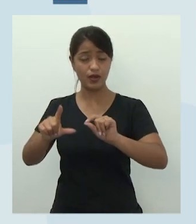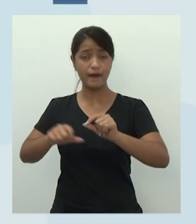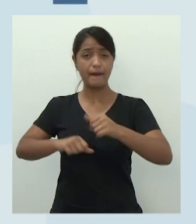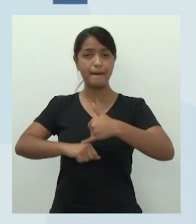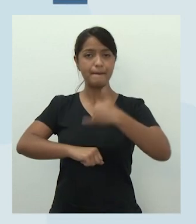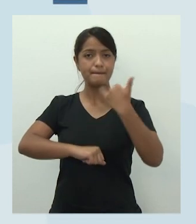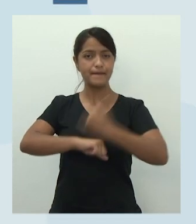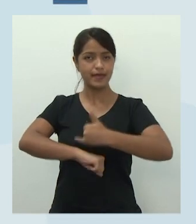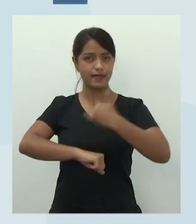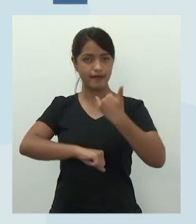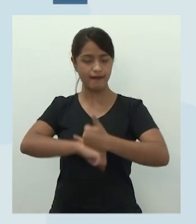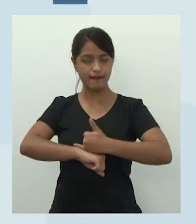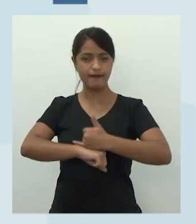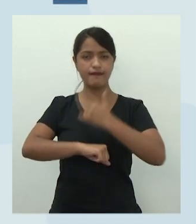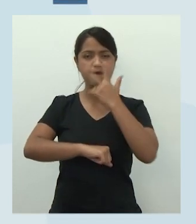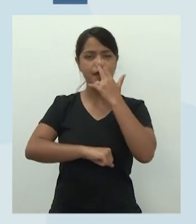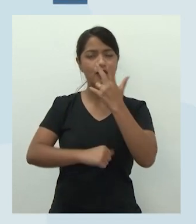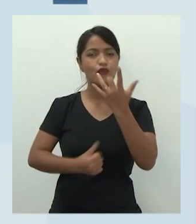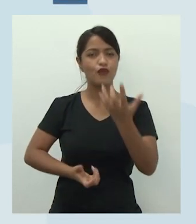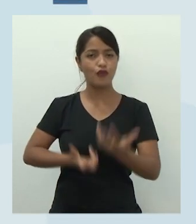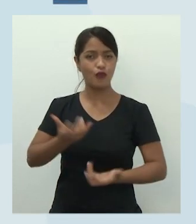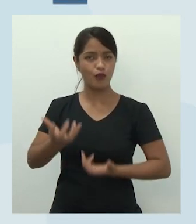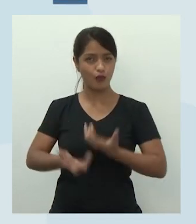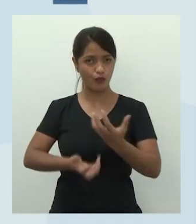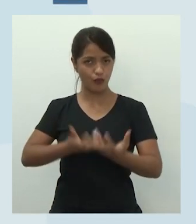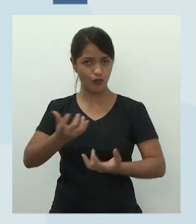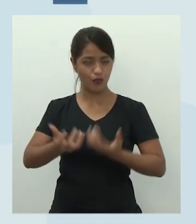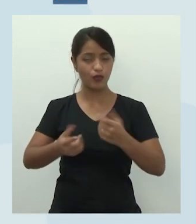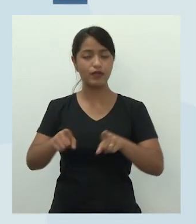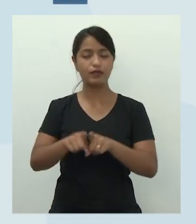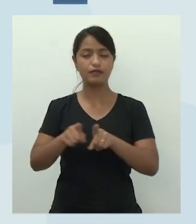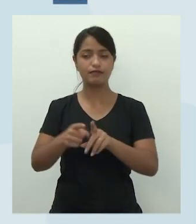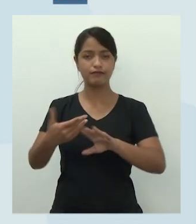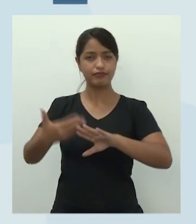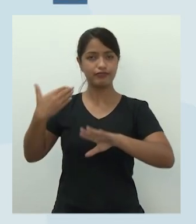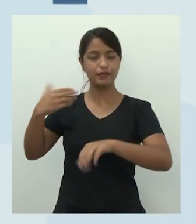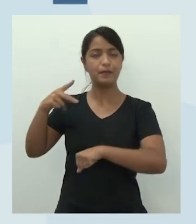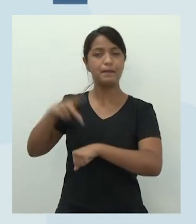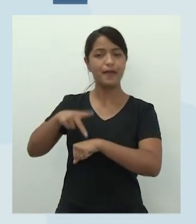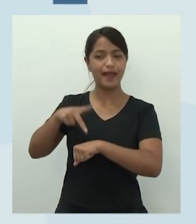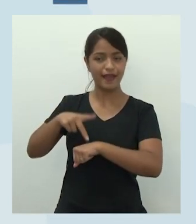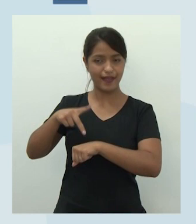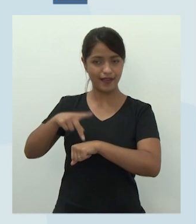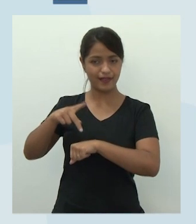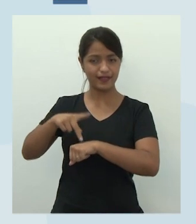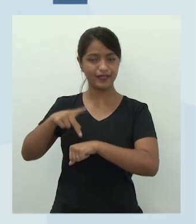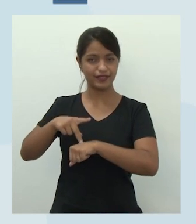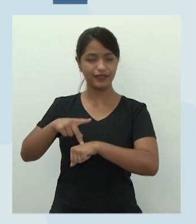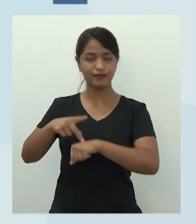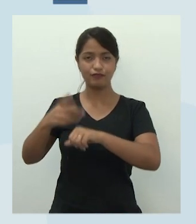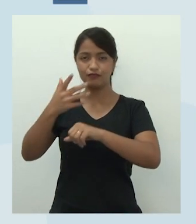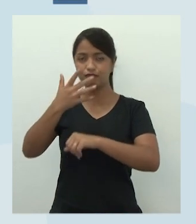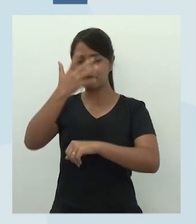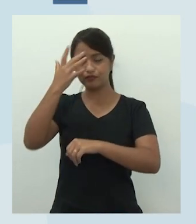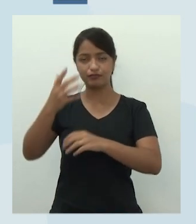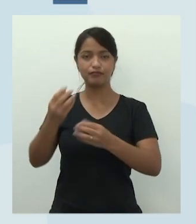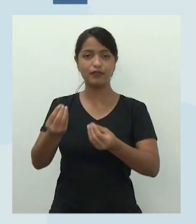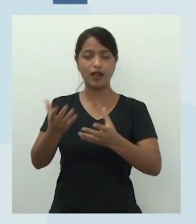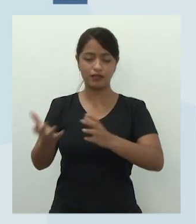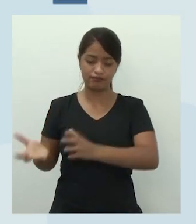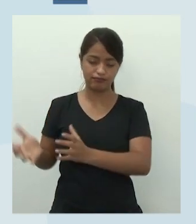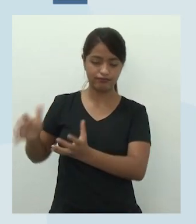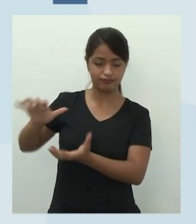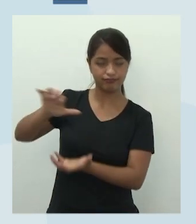uma coisa ali que parece um fogo, né? E tem aquelas pedrinhas que estão saindo ali de um recipiente, e são